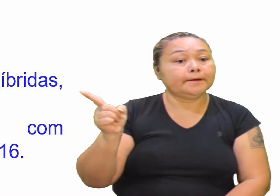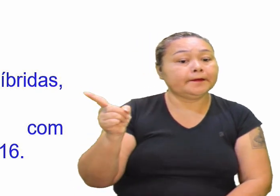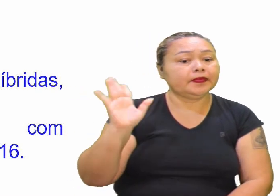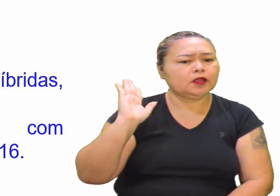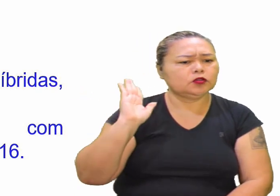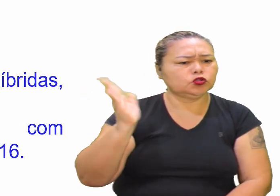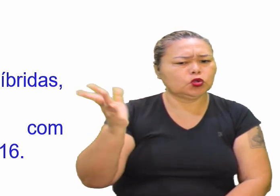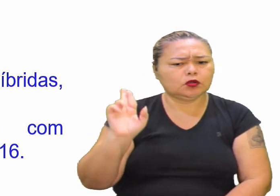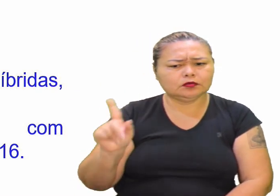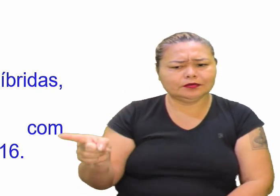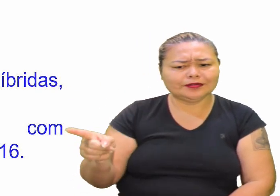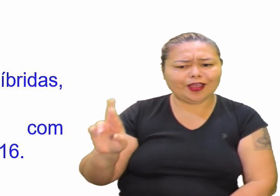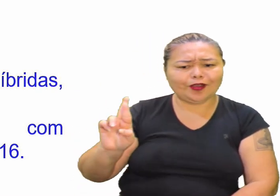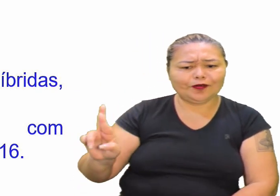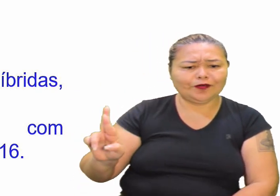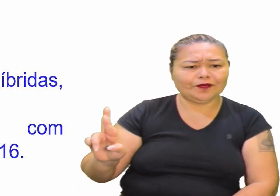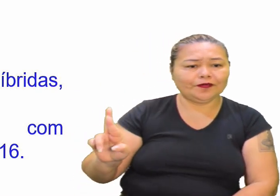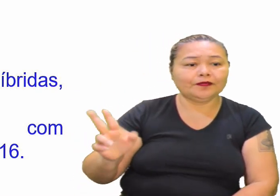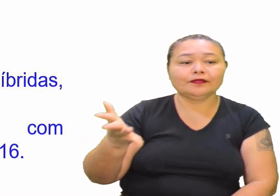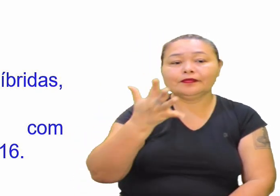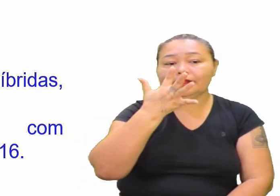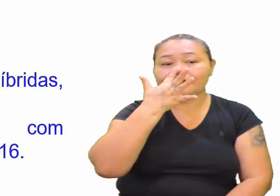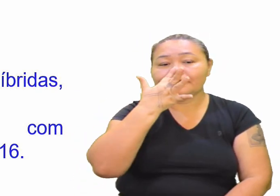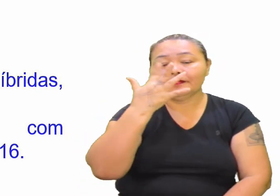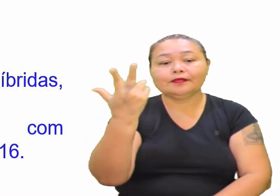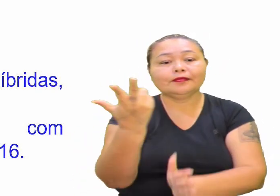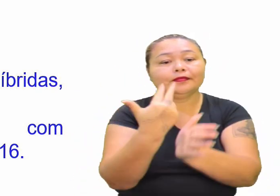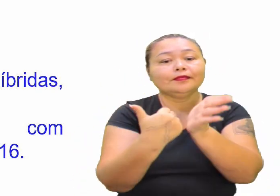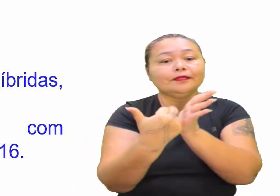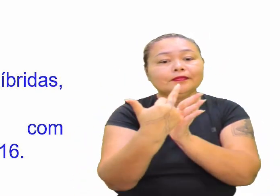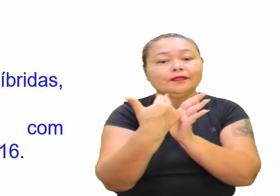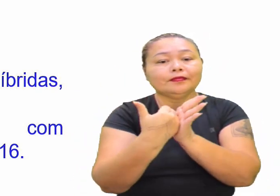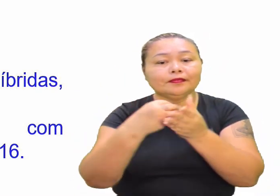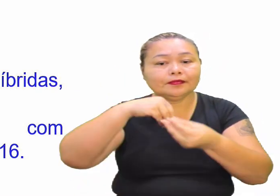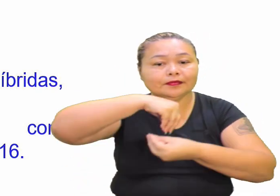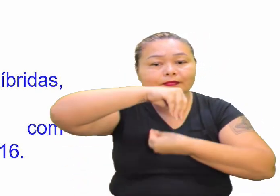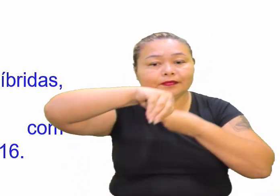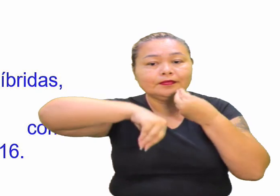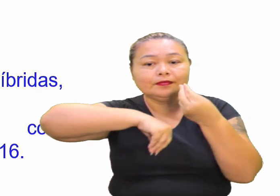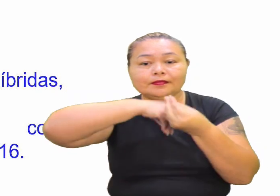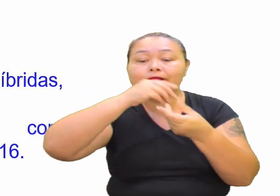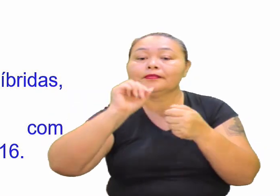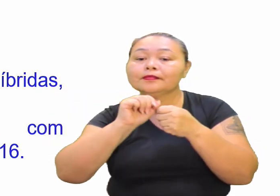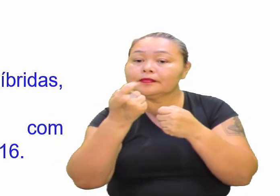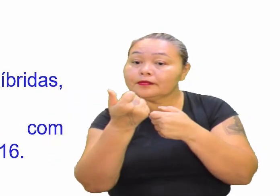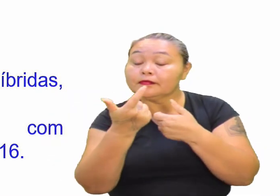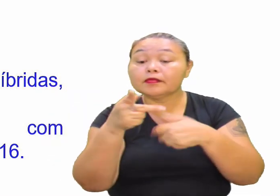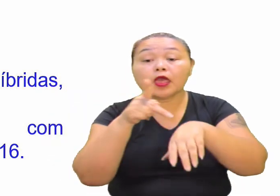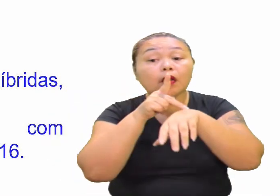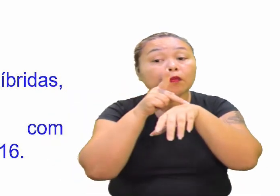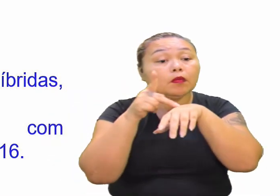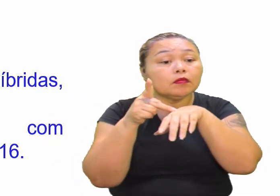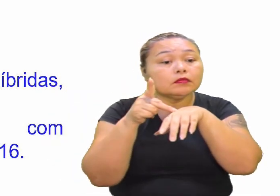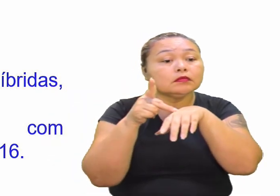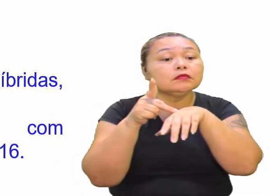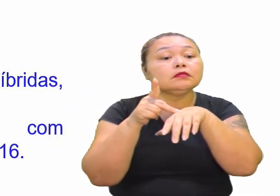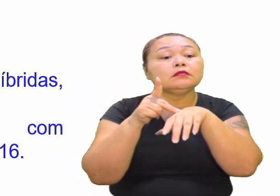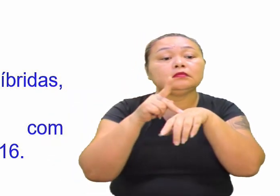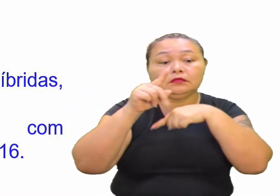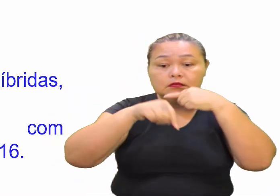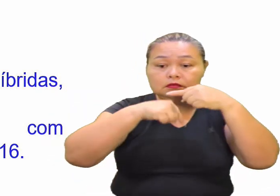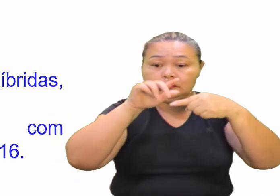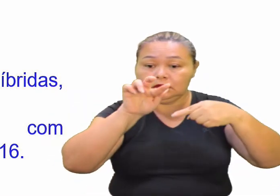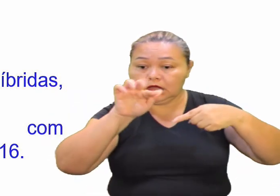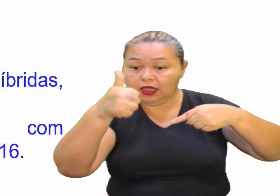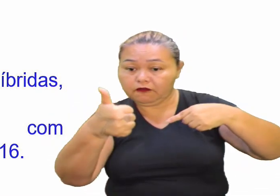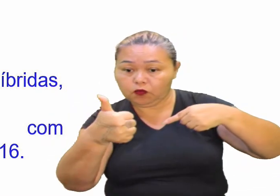veio com a resposta. Observe a figura que representa o cruzamento entre ervilhas puras na geração